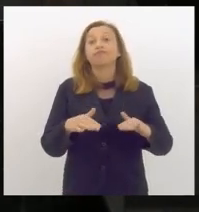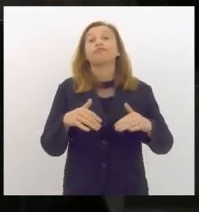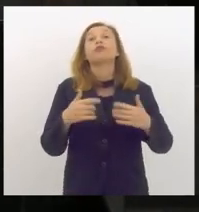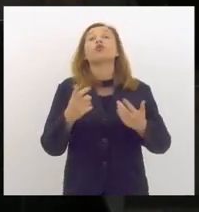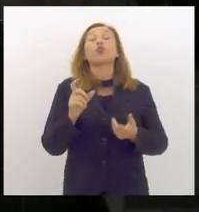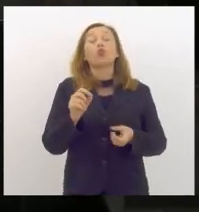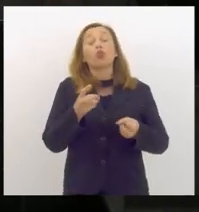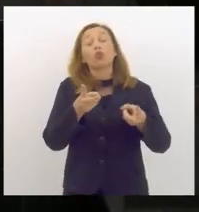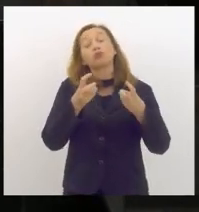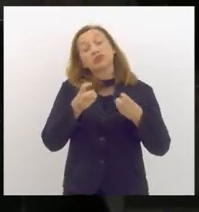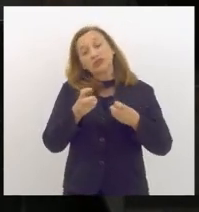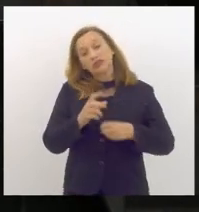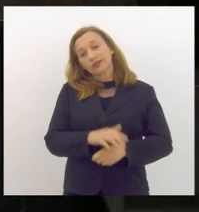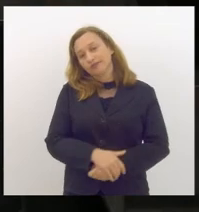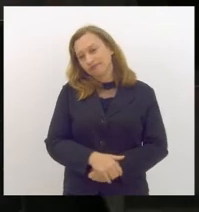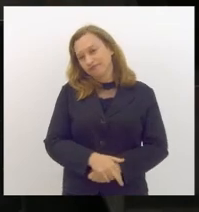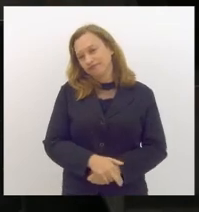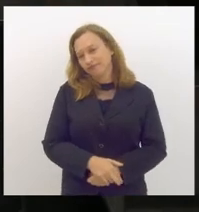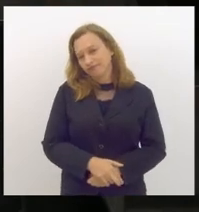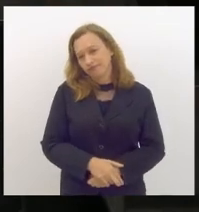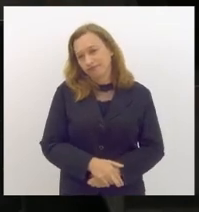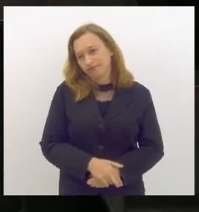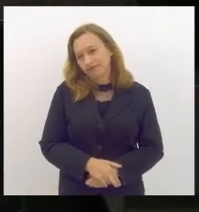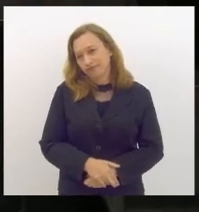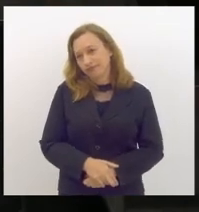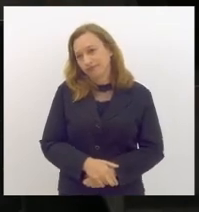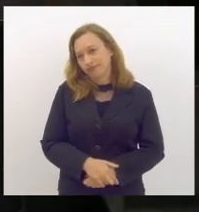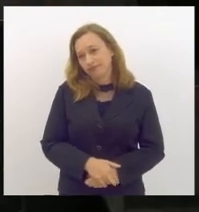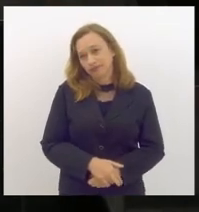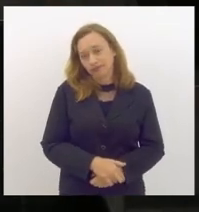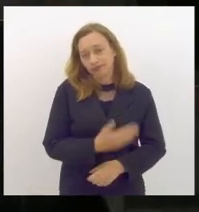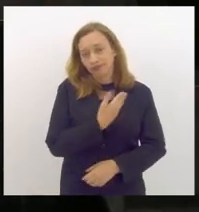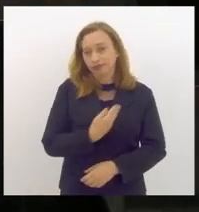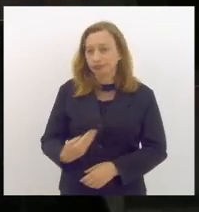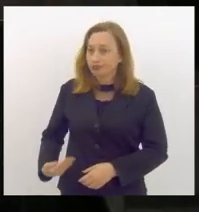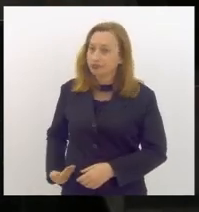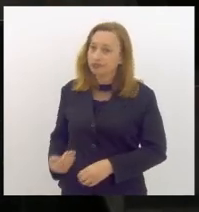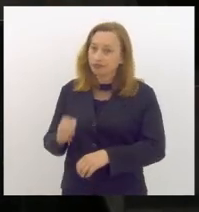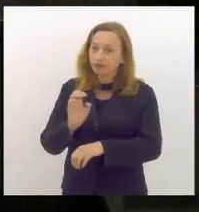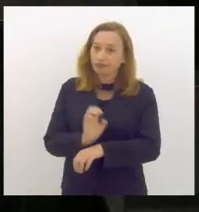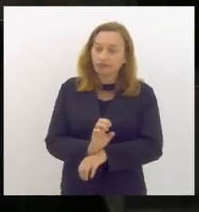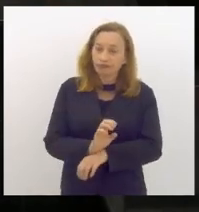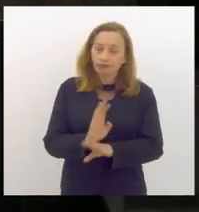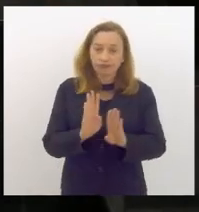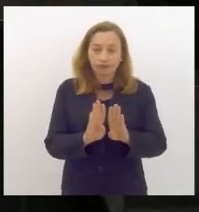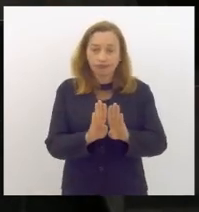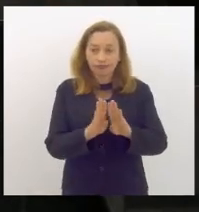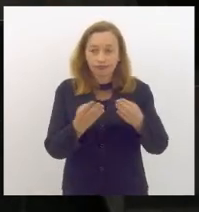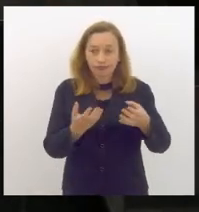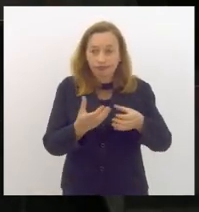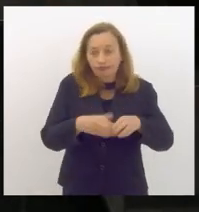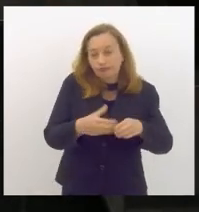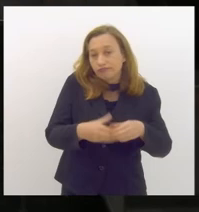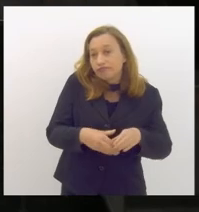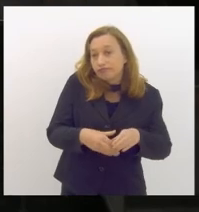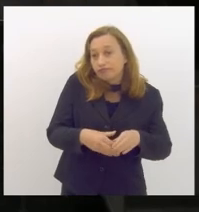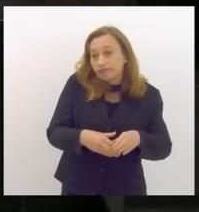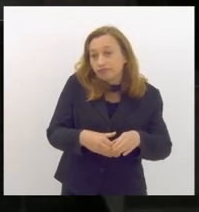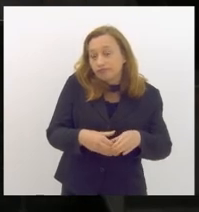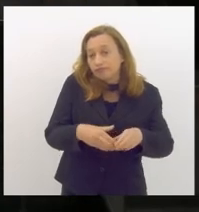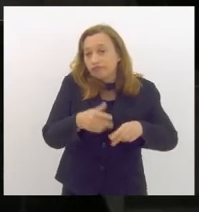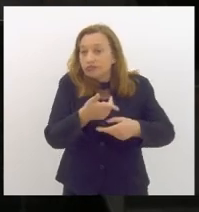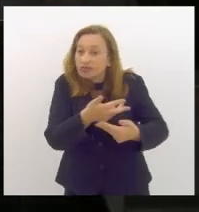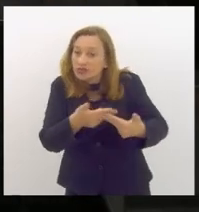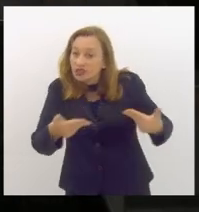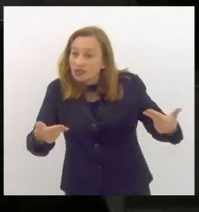está observando com o governo do Estado? Não abre concurso público para